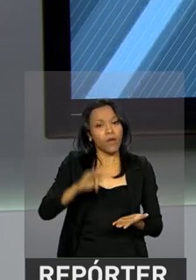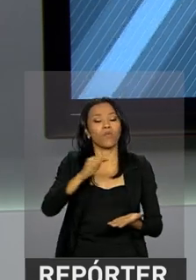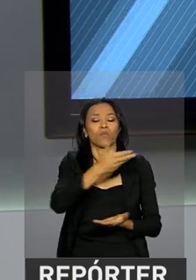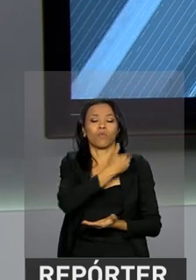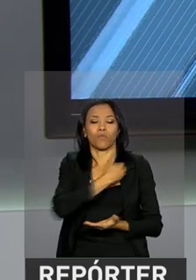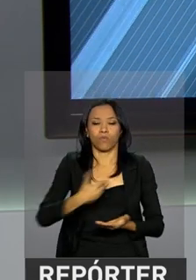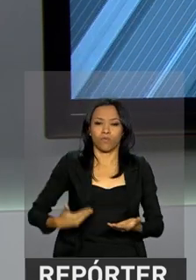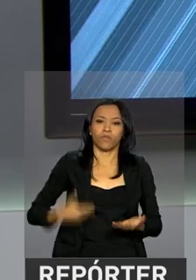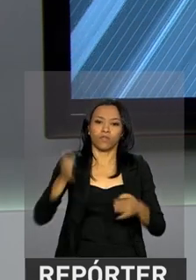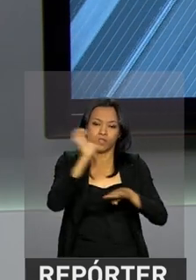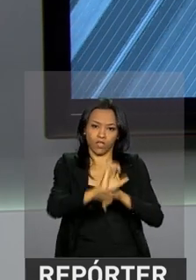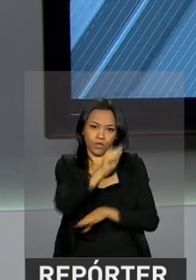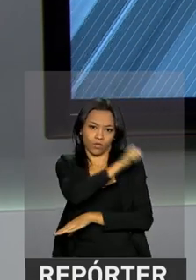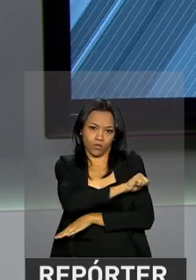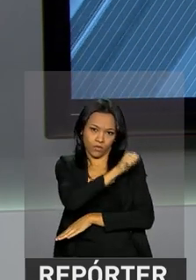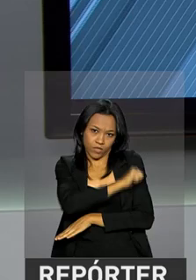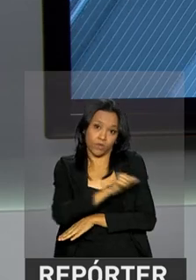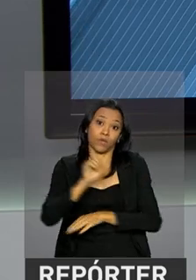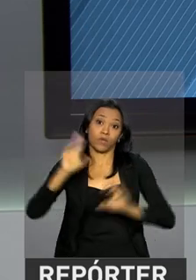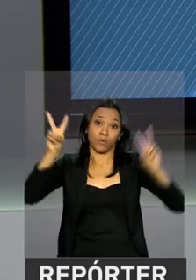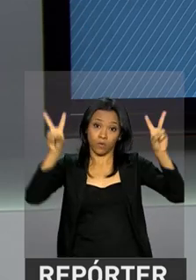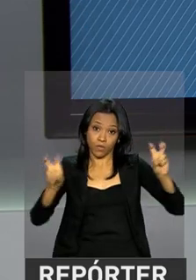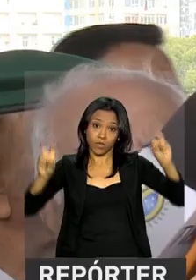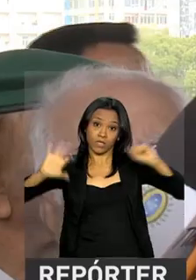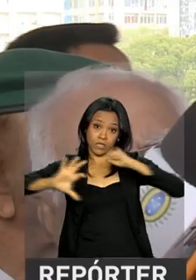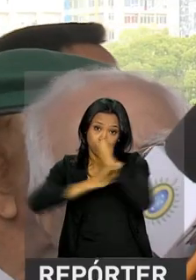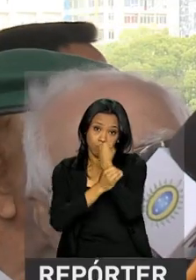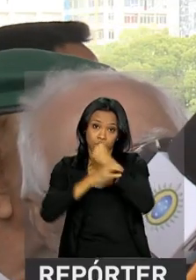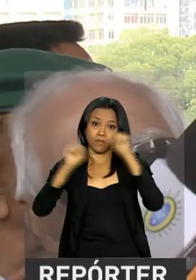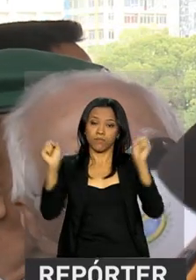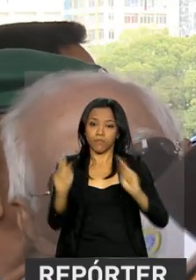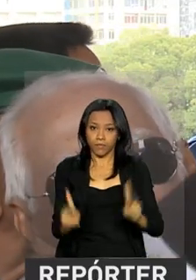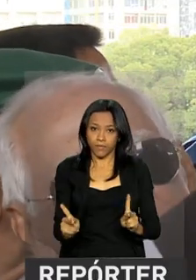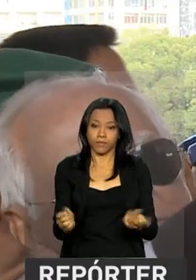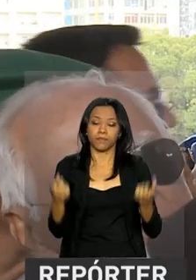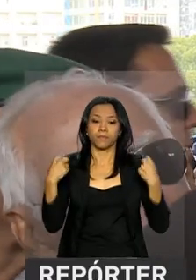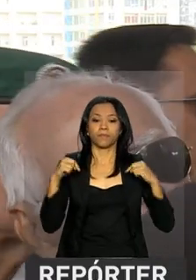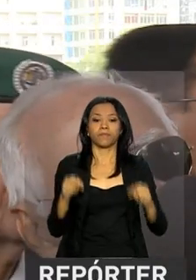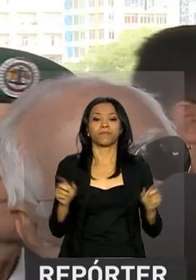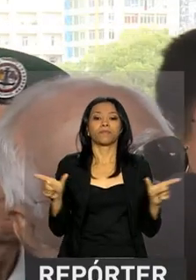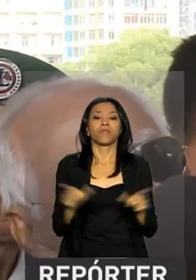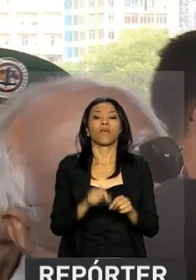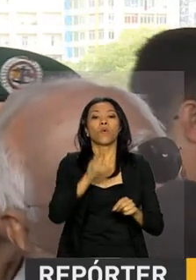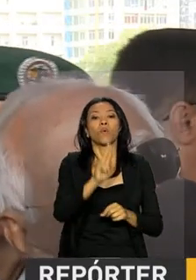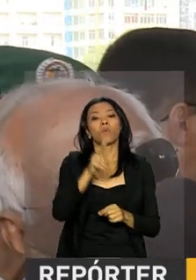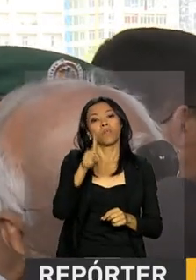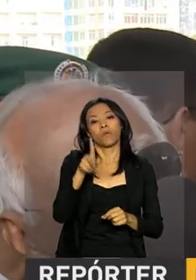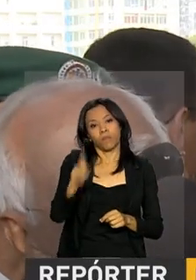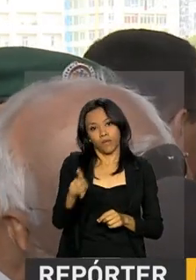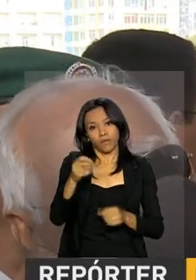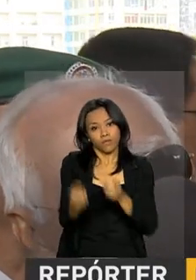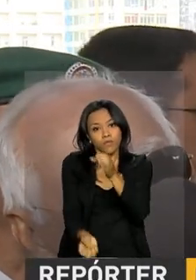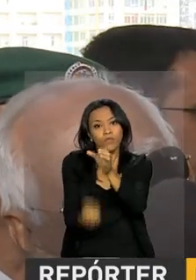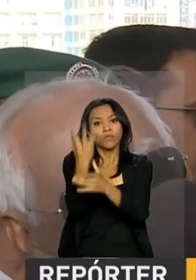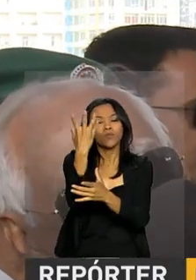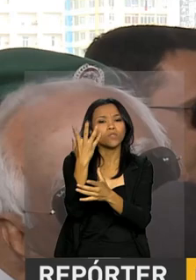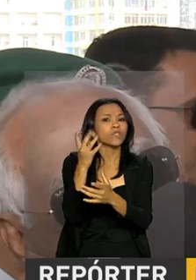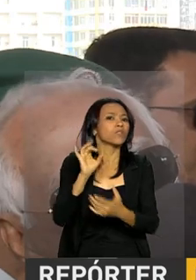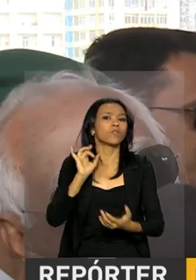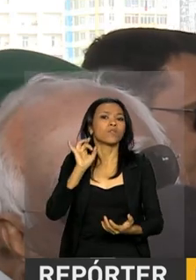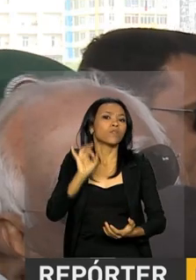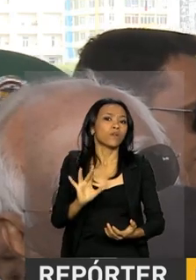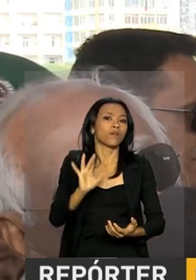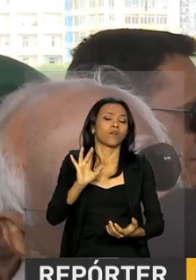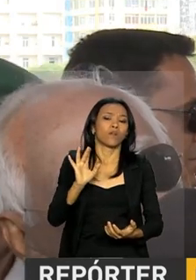janeiro na operação segurança e paz a super personagem evidentemente que não apenas da